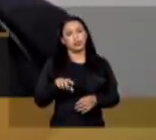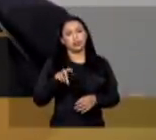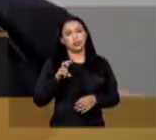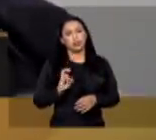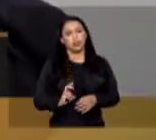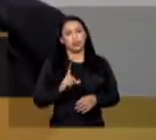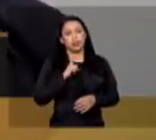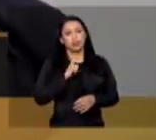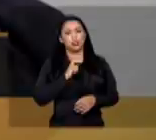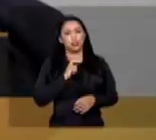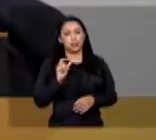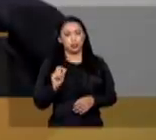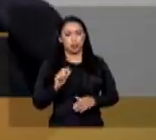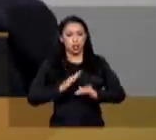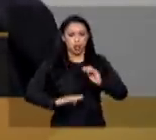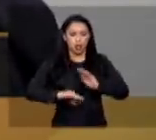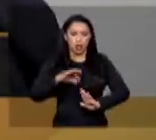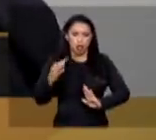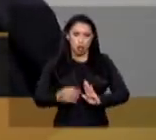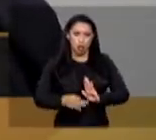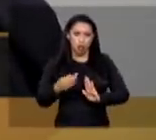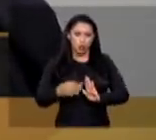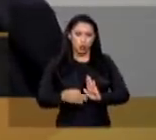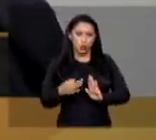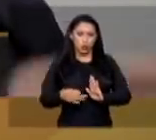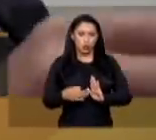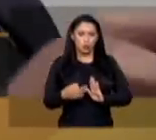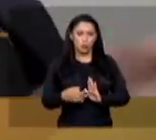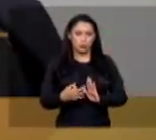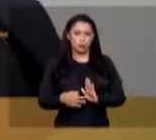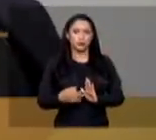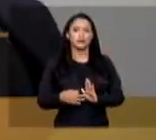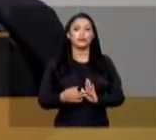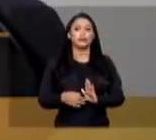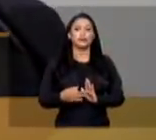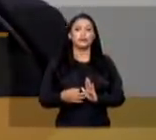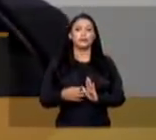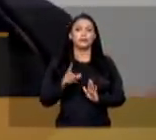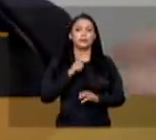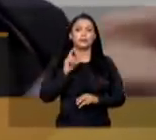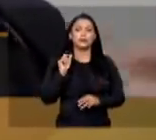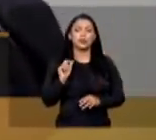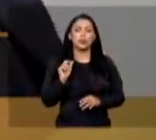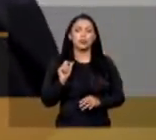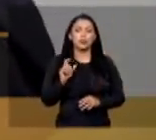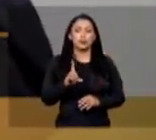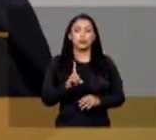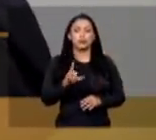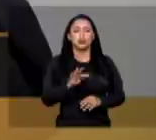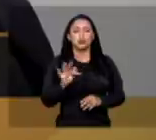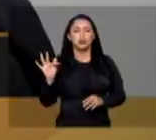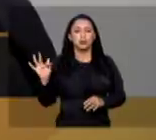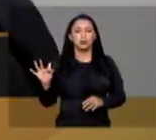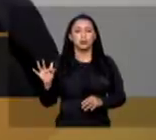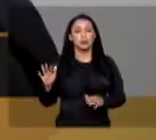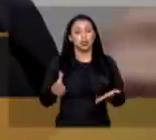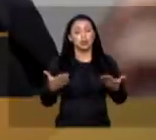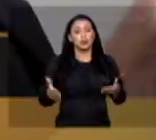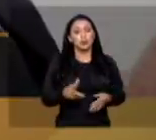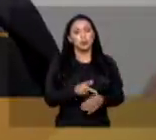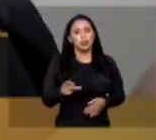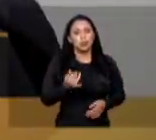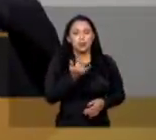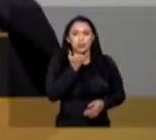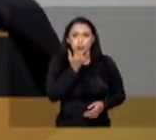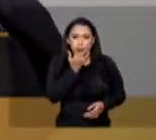7.075, em que se afirmou também a competência da seção judiciária do Distrito Federal. Portanto, presidente,